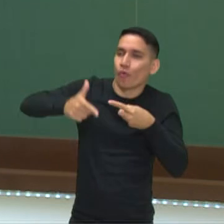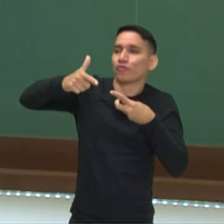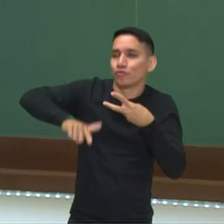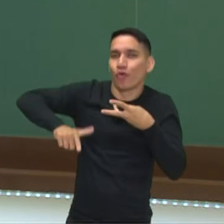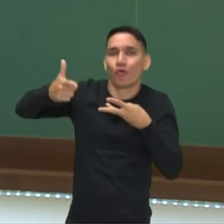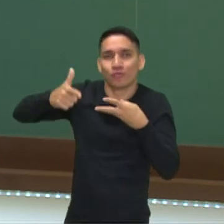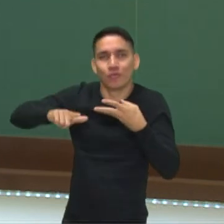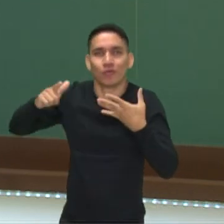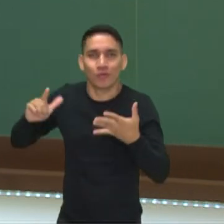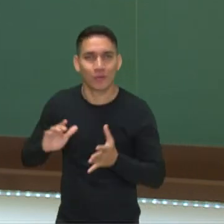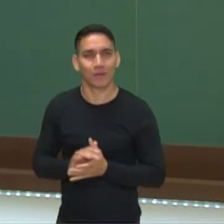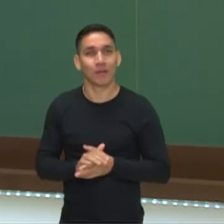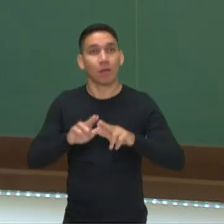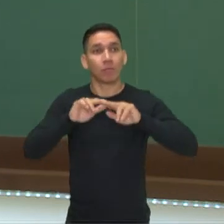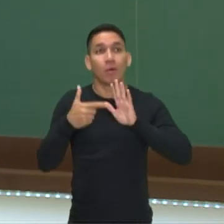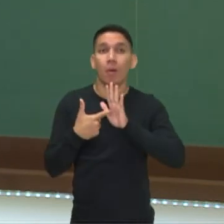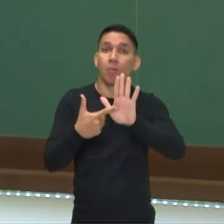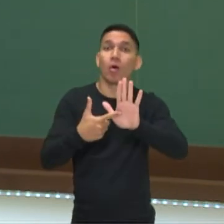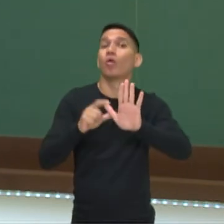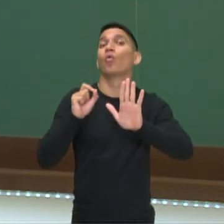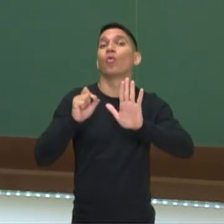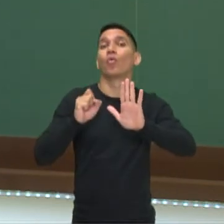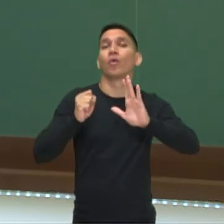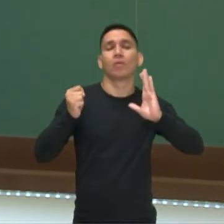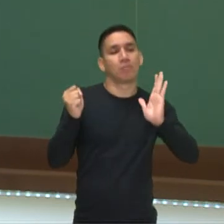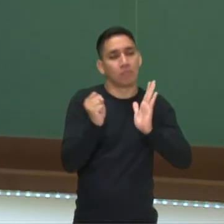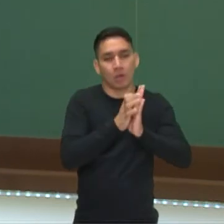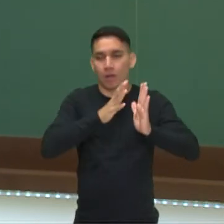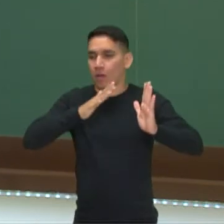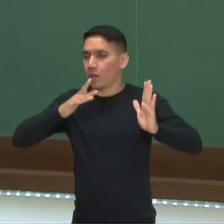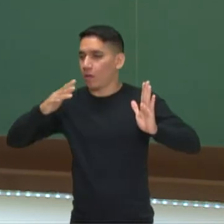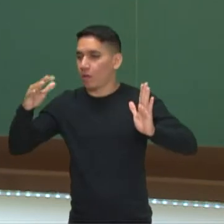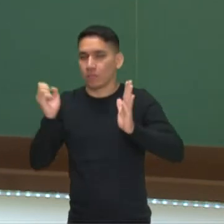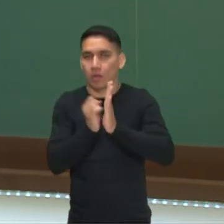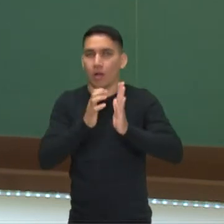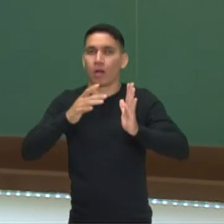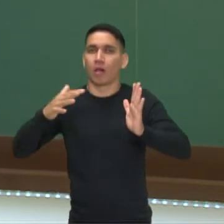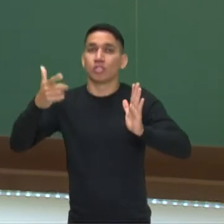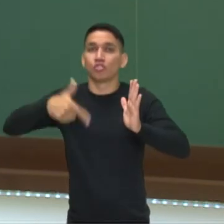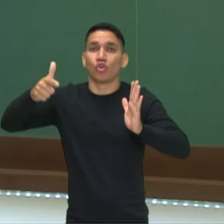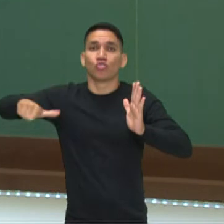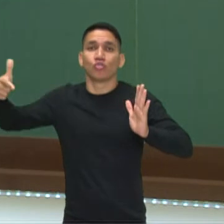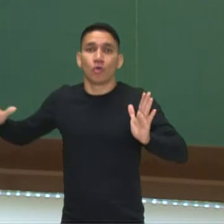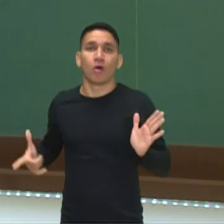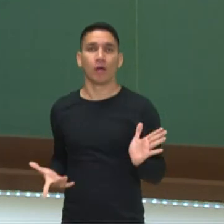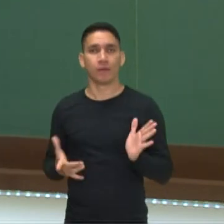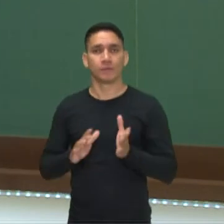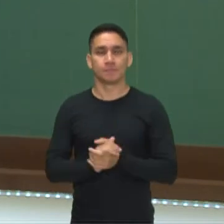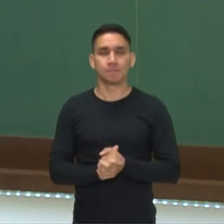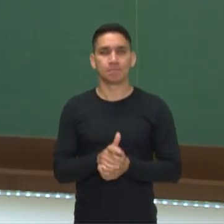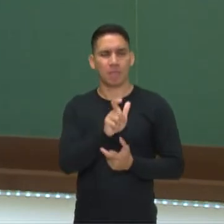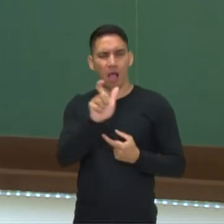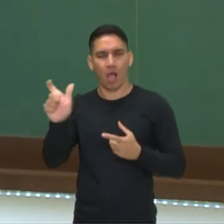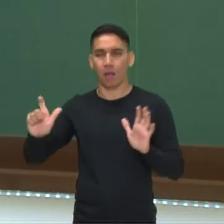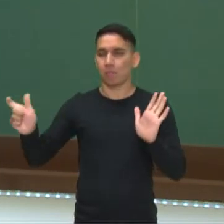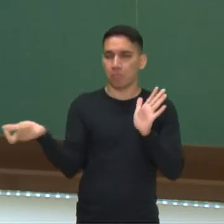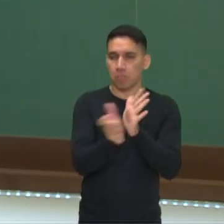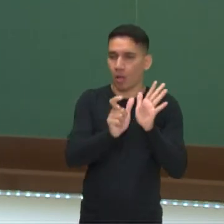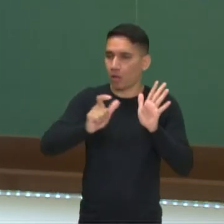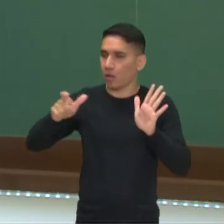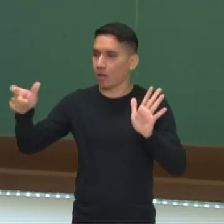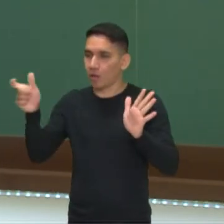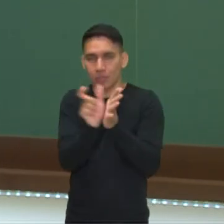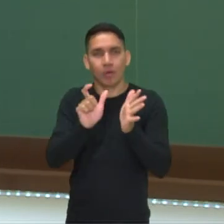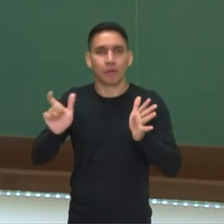figura que consiste na repetição de sons ali também de algumas palavras. Vamos à sua